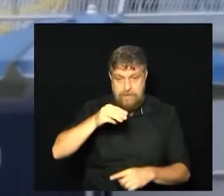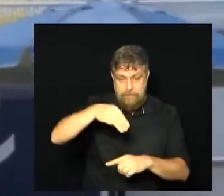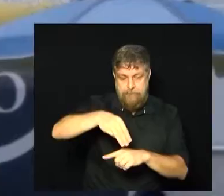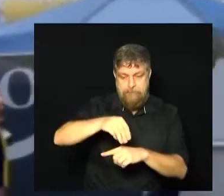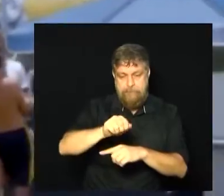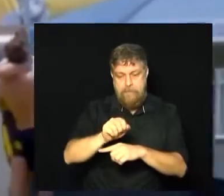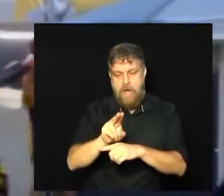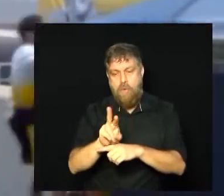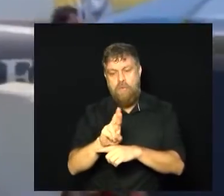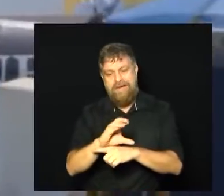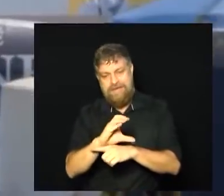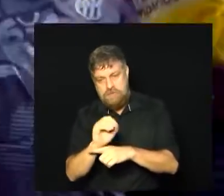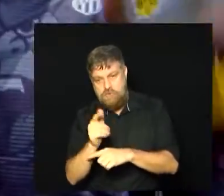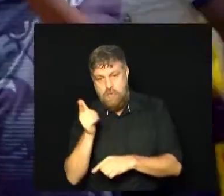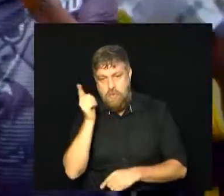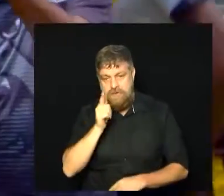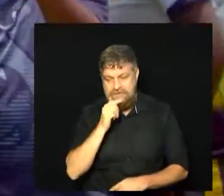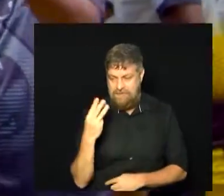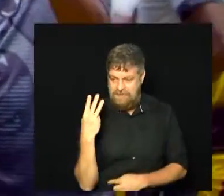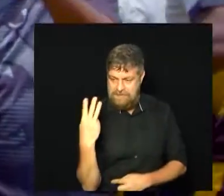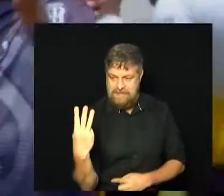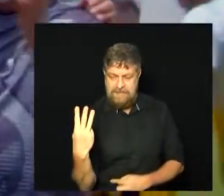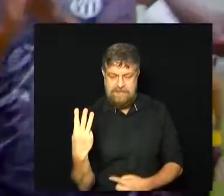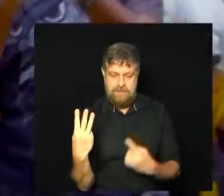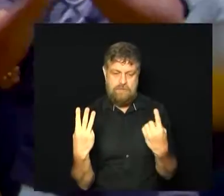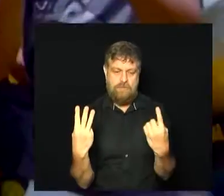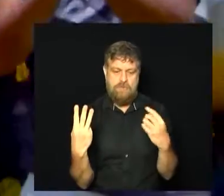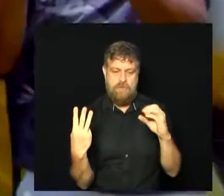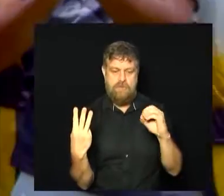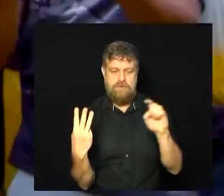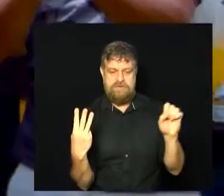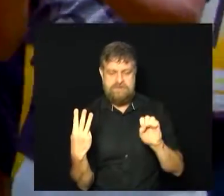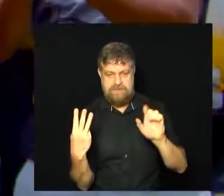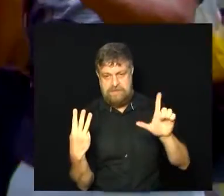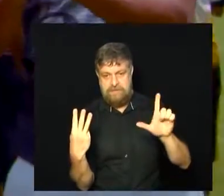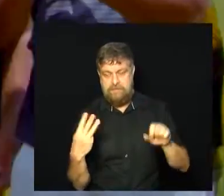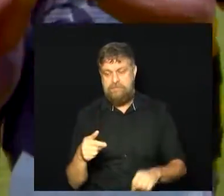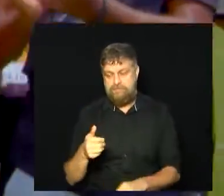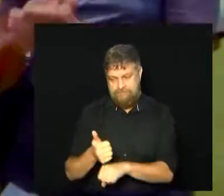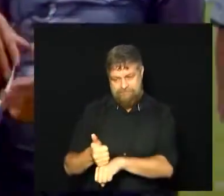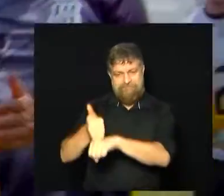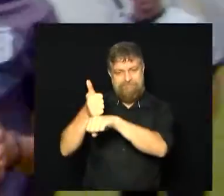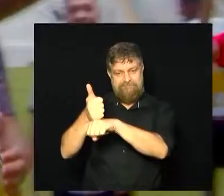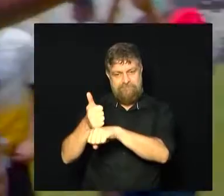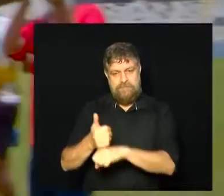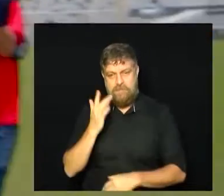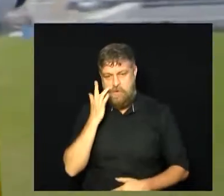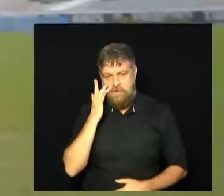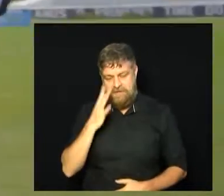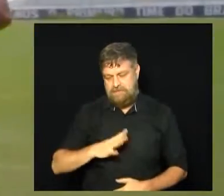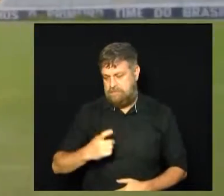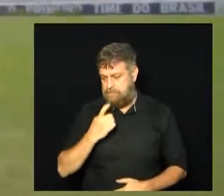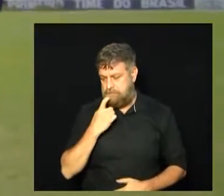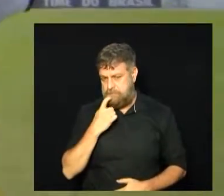definir. Final, Bartiras 3, Osiel 1, campeão da Copa Ouro de Futebol Amador de